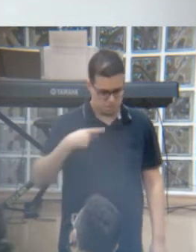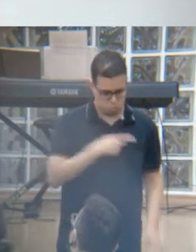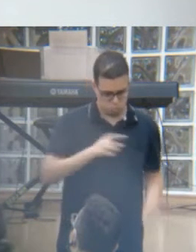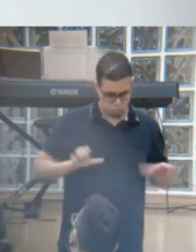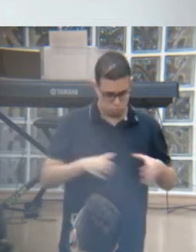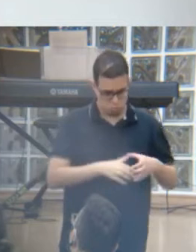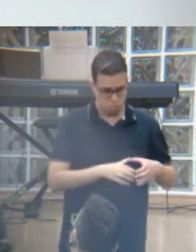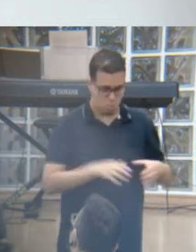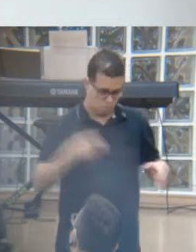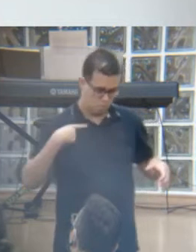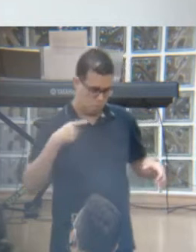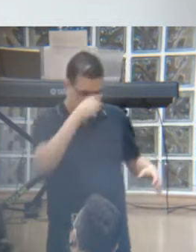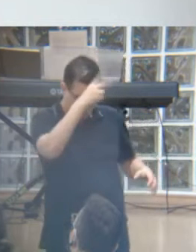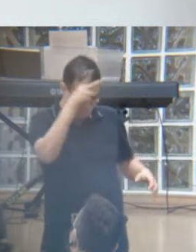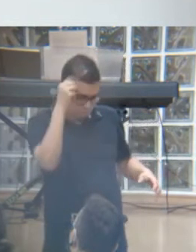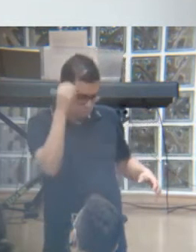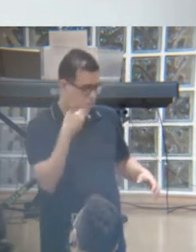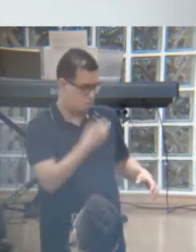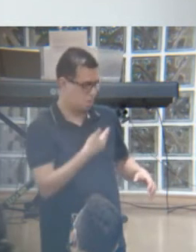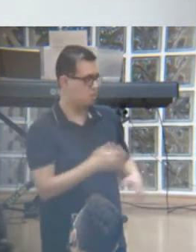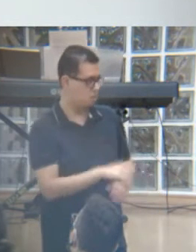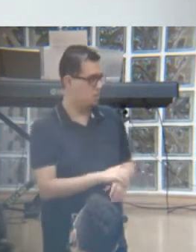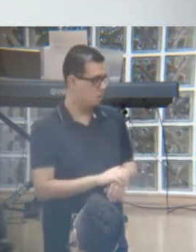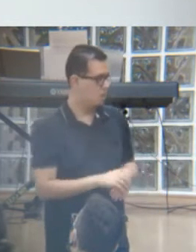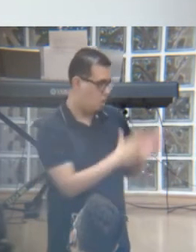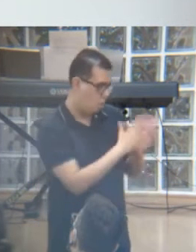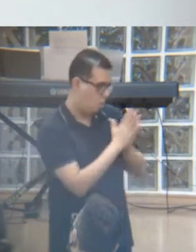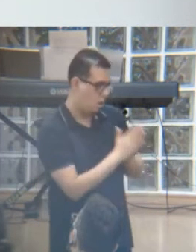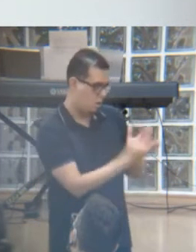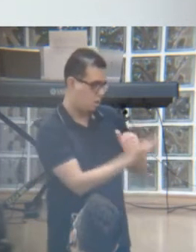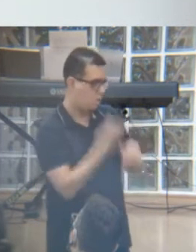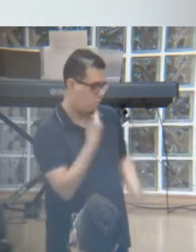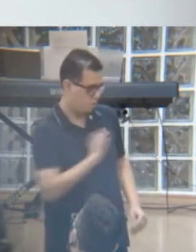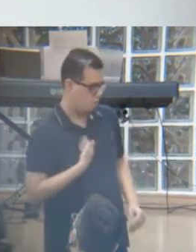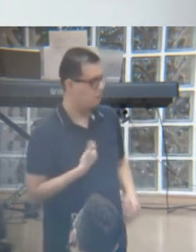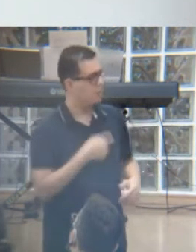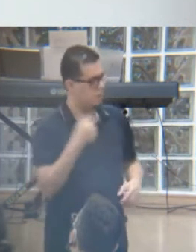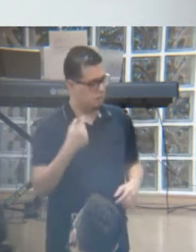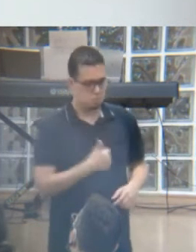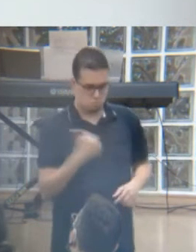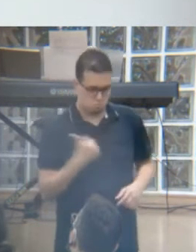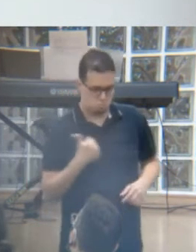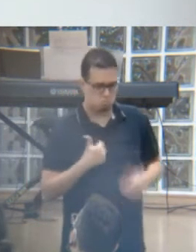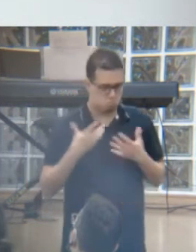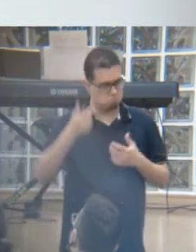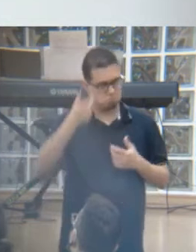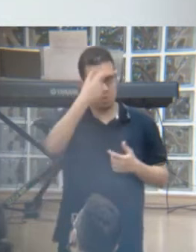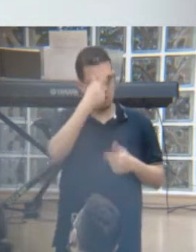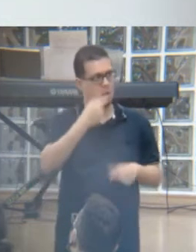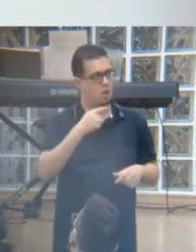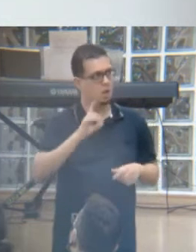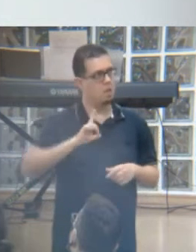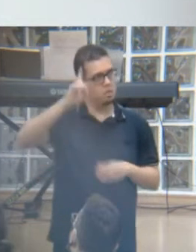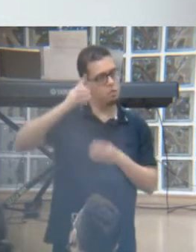orar, reconheceu humildemente que havia sido colocado por Deus ali e